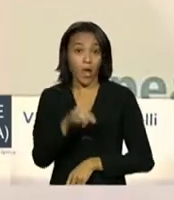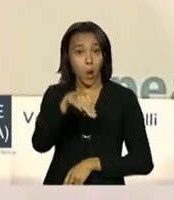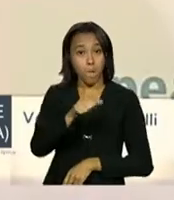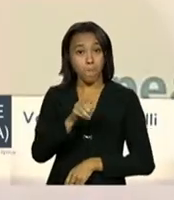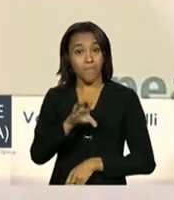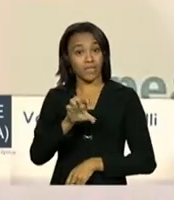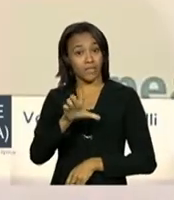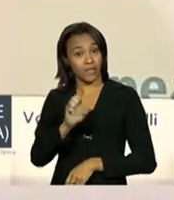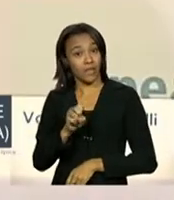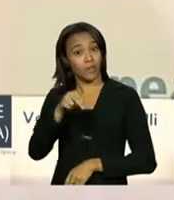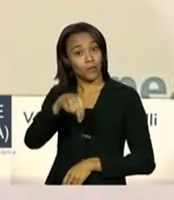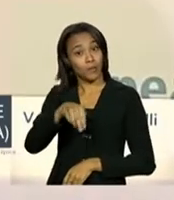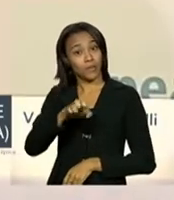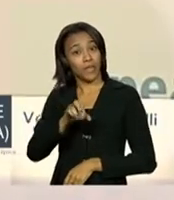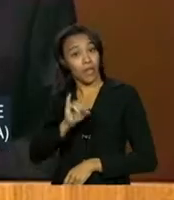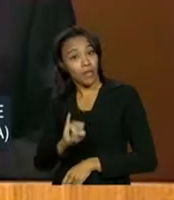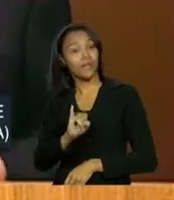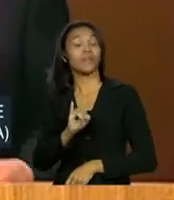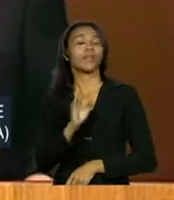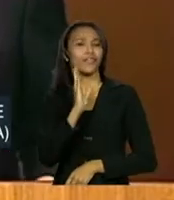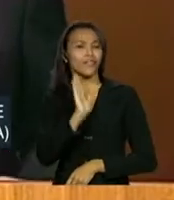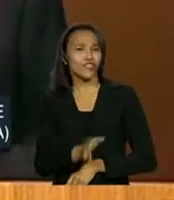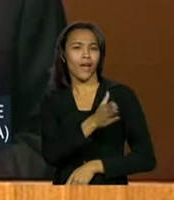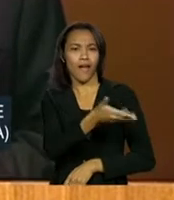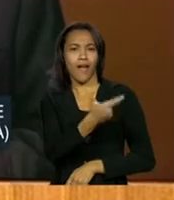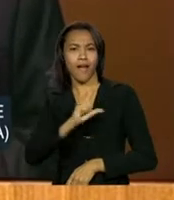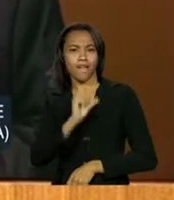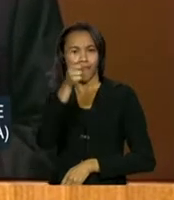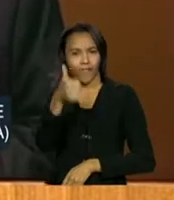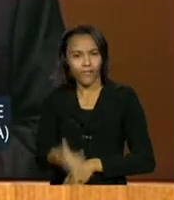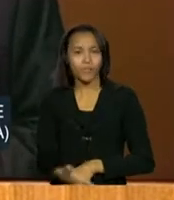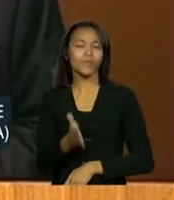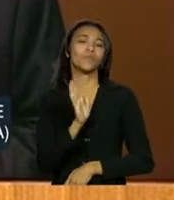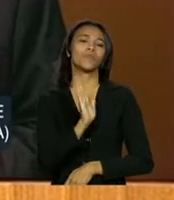que, como ele já próprio falou, como